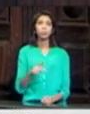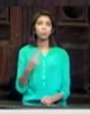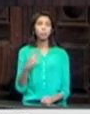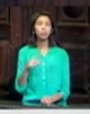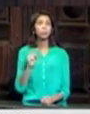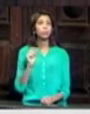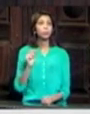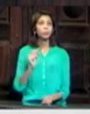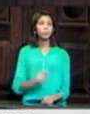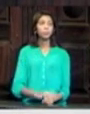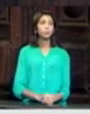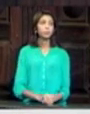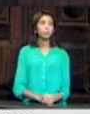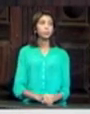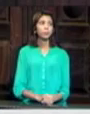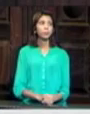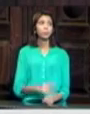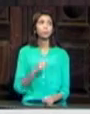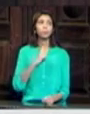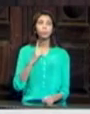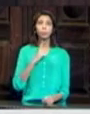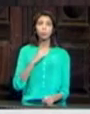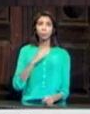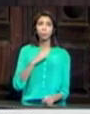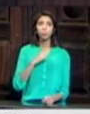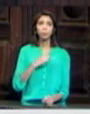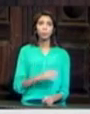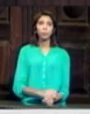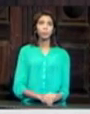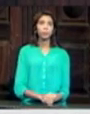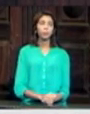que tem